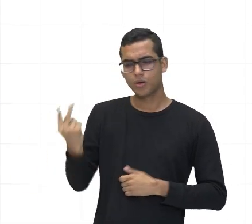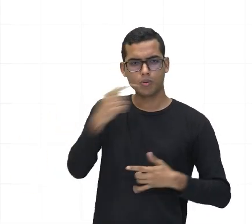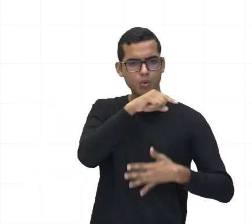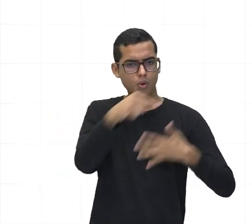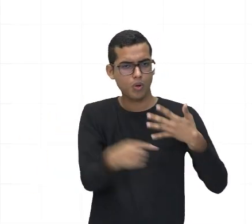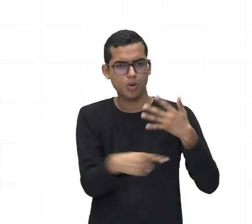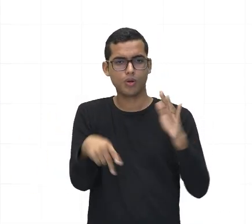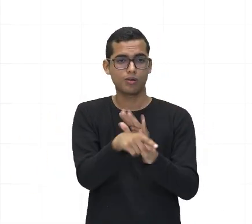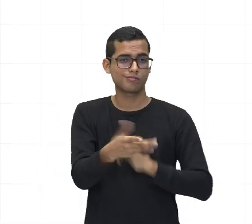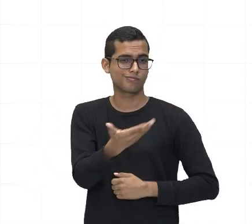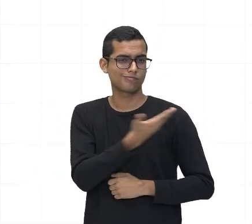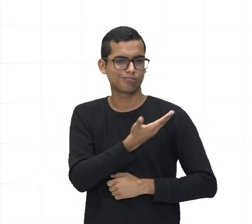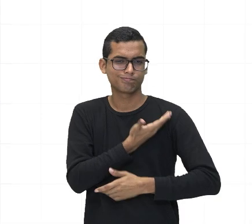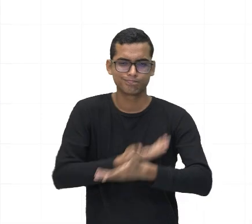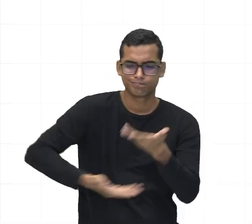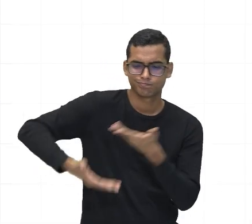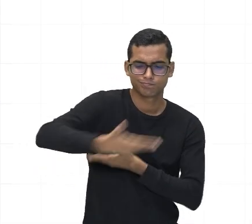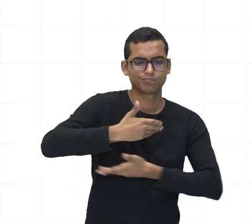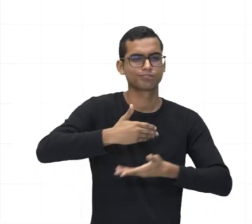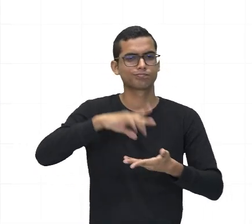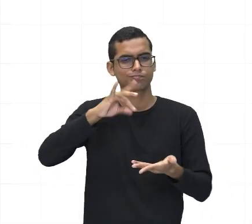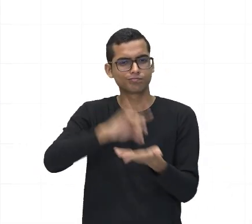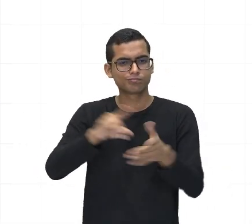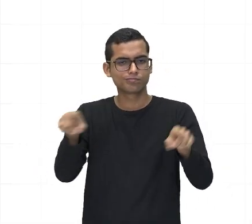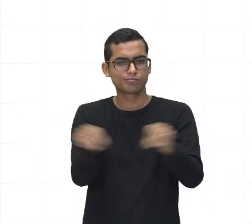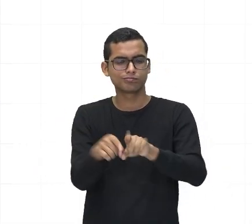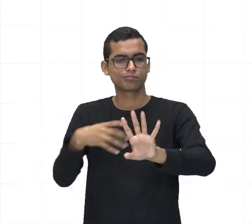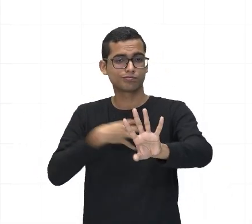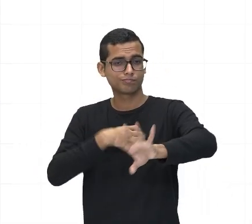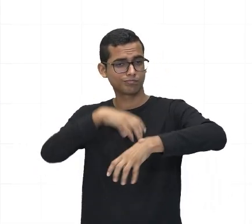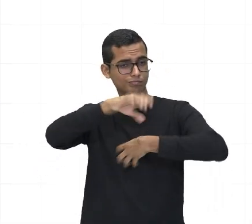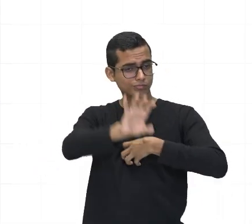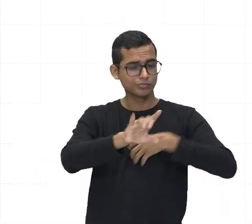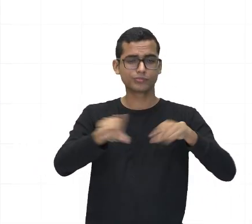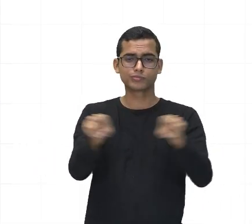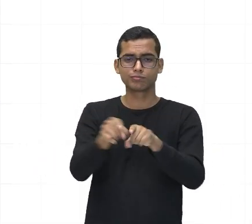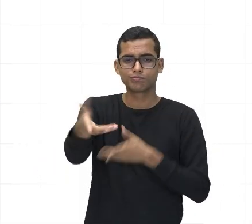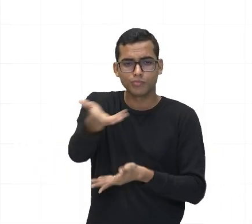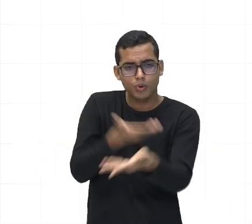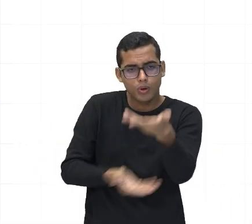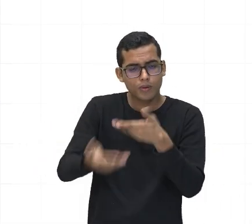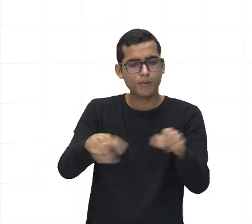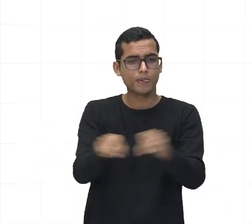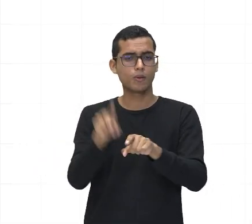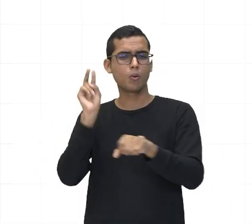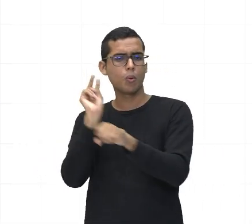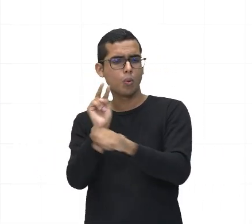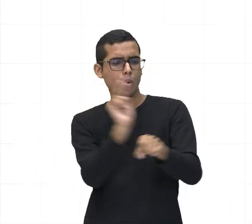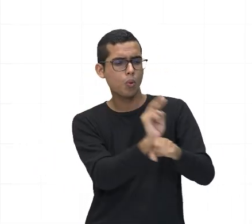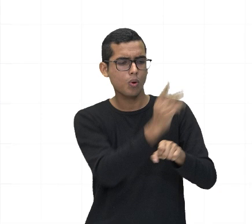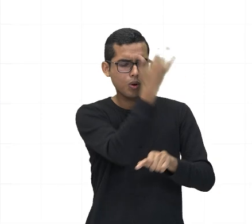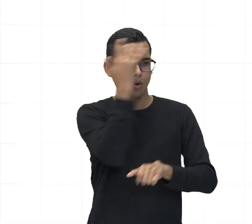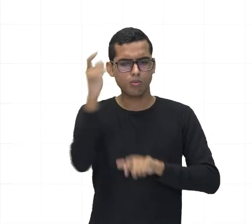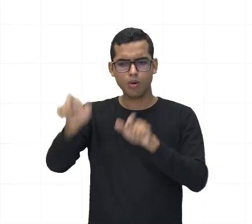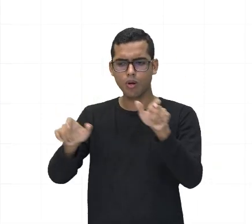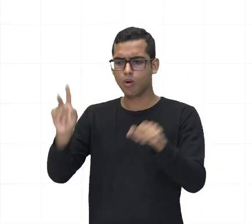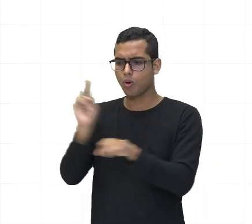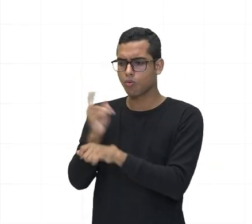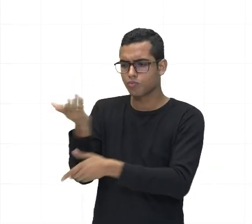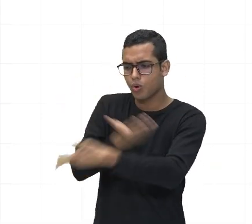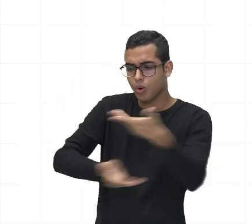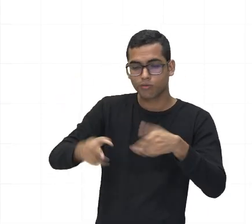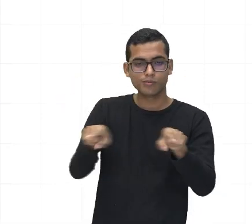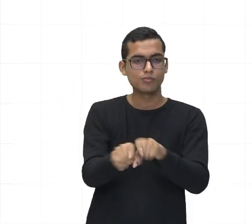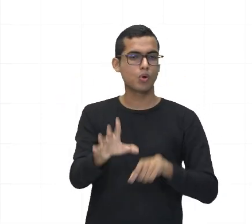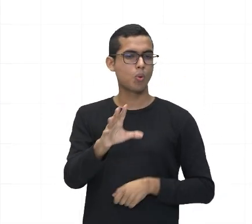dos valores, como a amizade fraterna, a reciprocidade, o cuidado com o outro, o amor ao